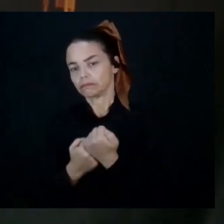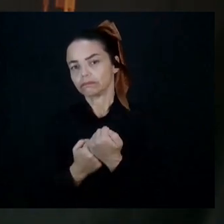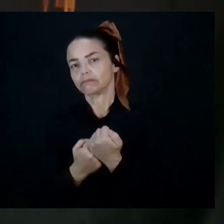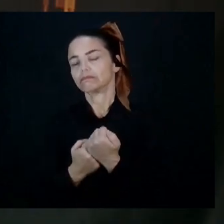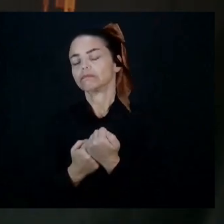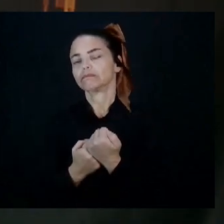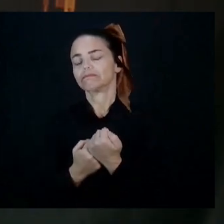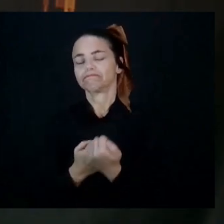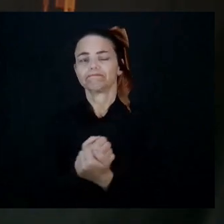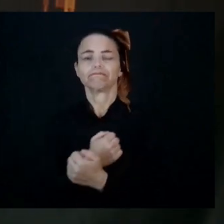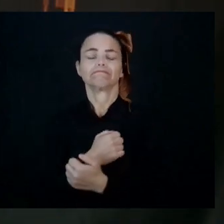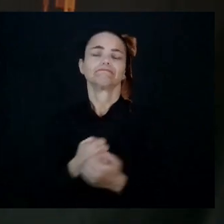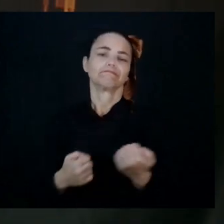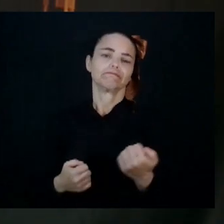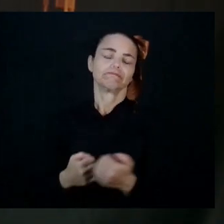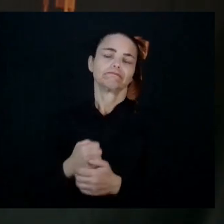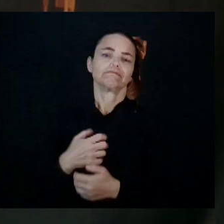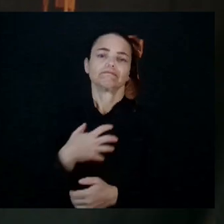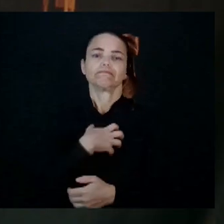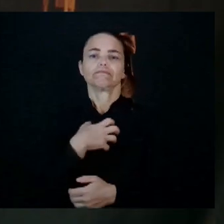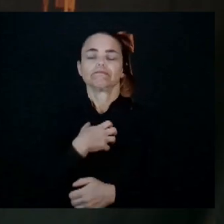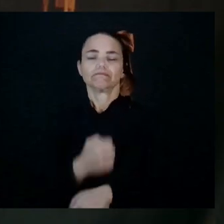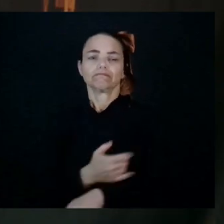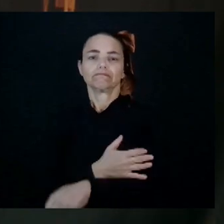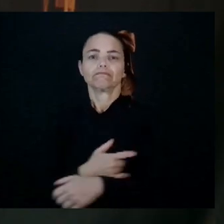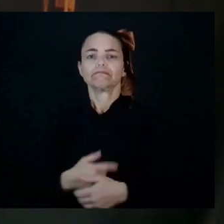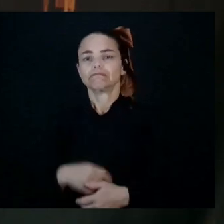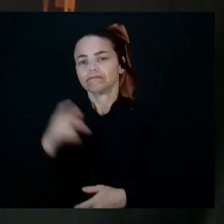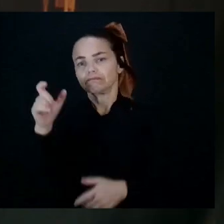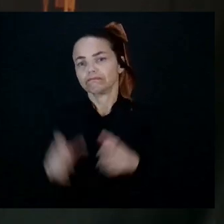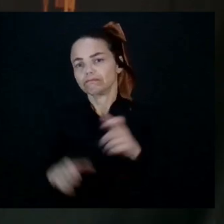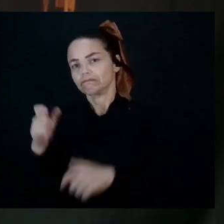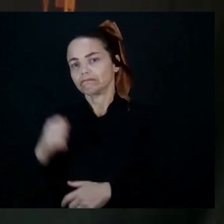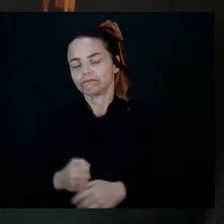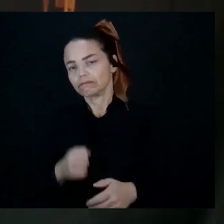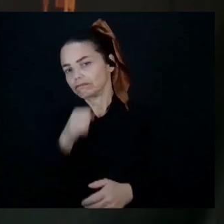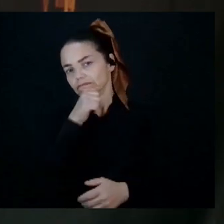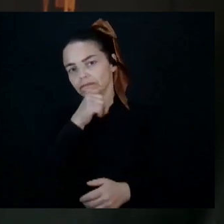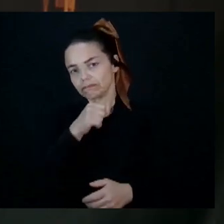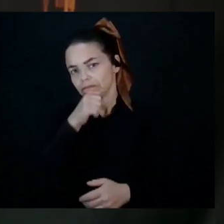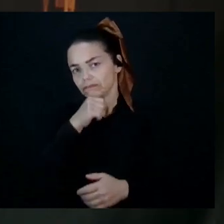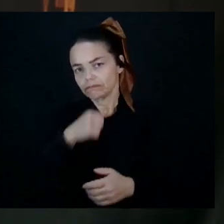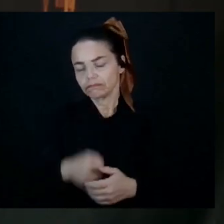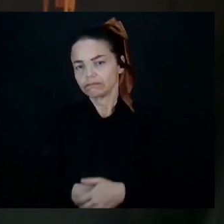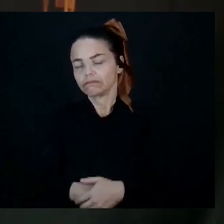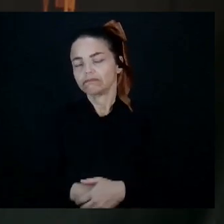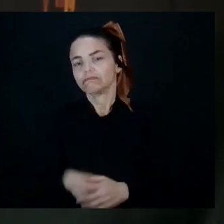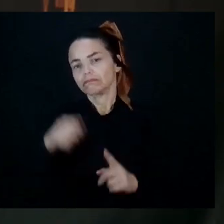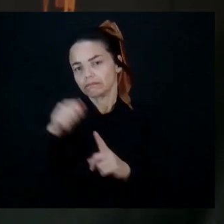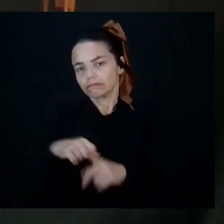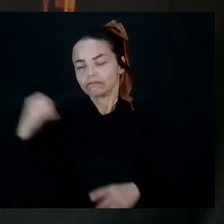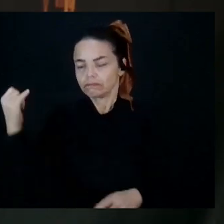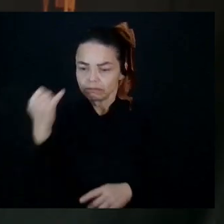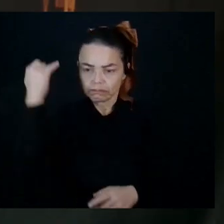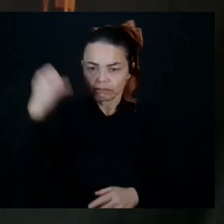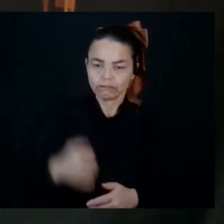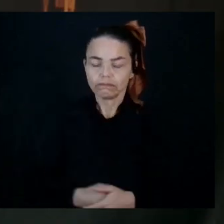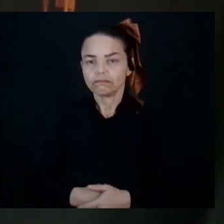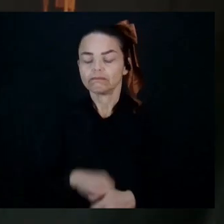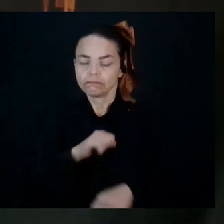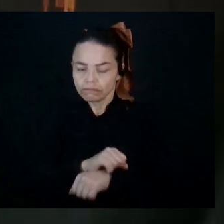emocional, do suporte para essas pessoas idosas. Então, nesse mês é importante que a gente pare, faça